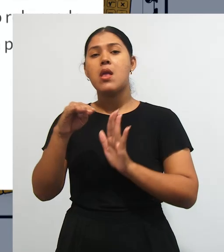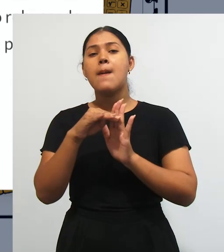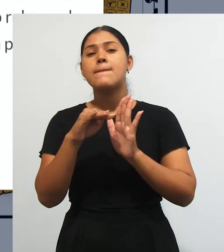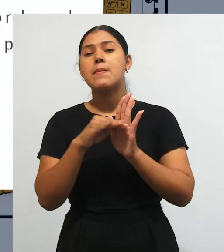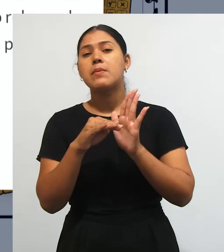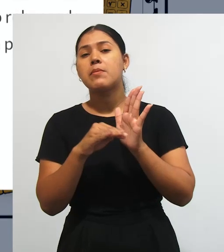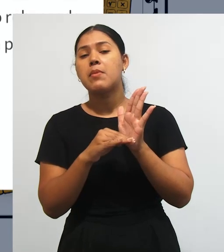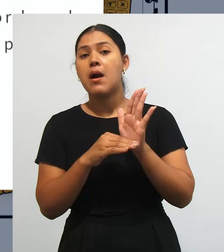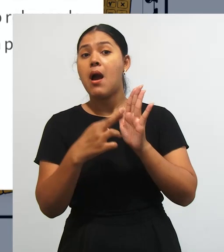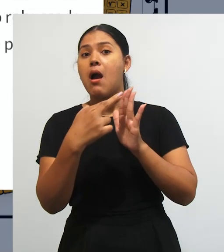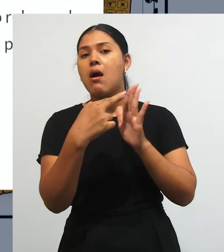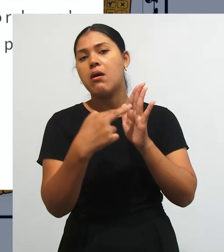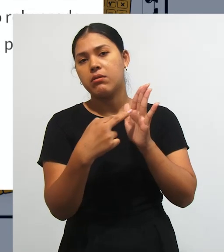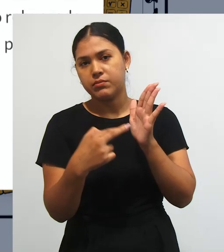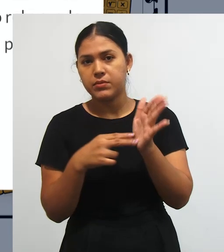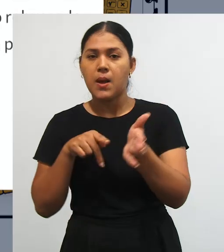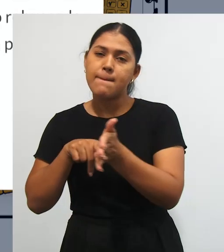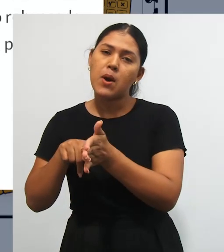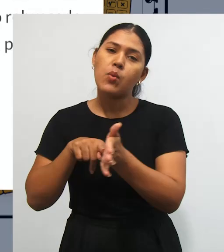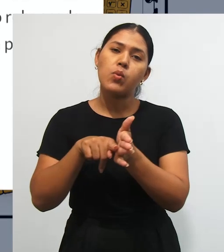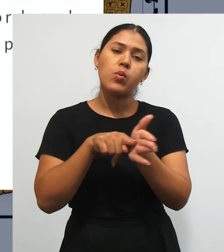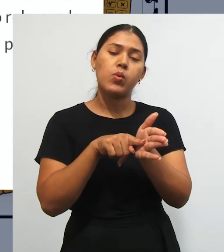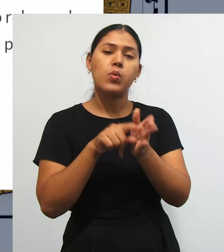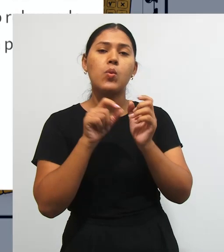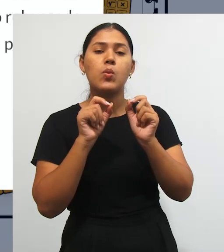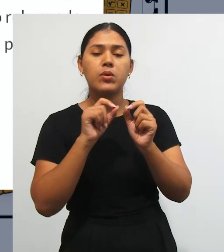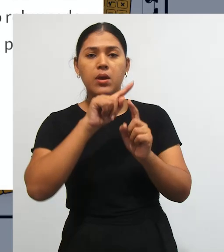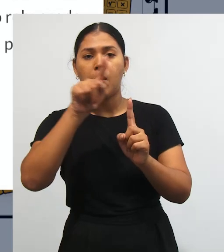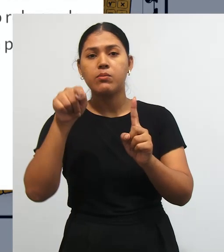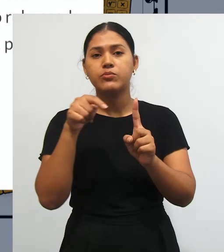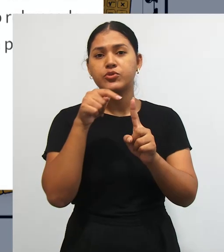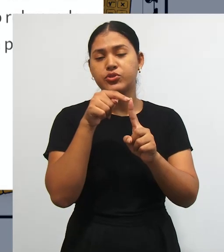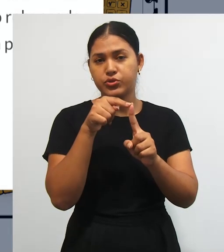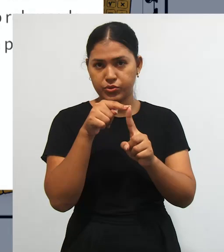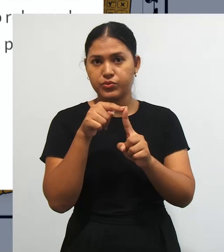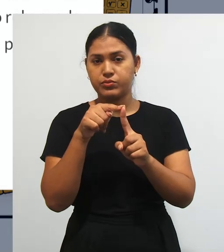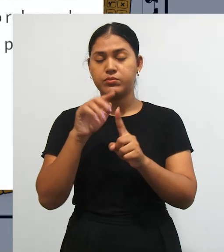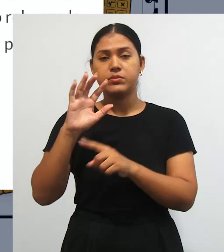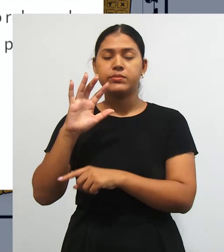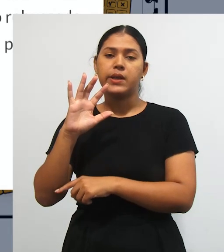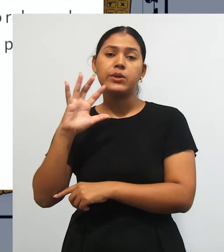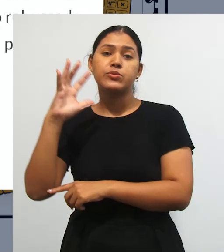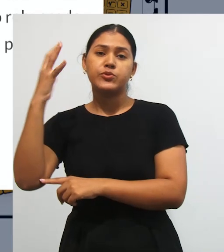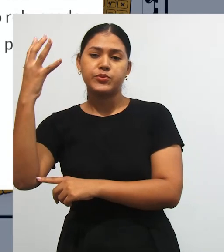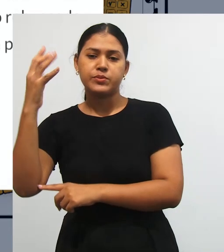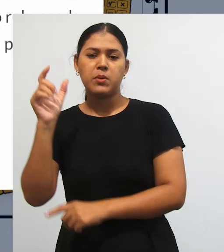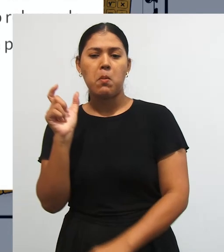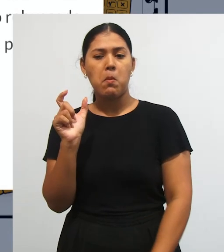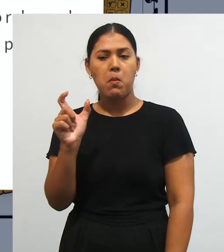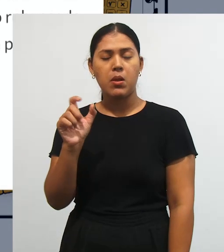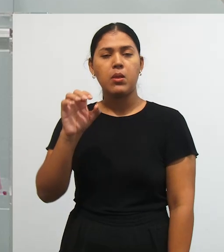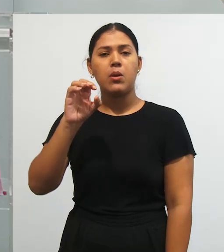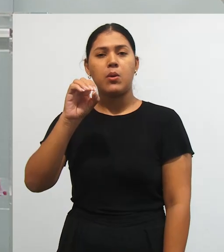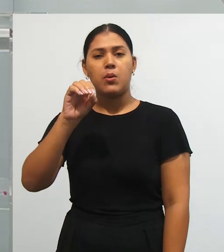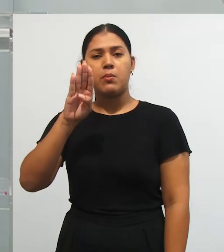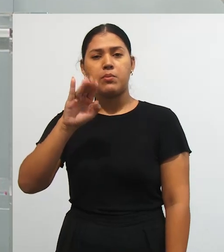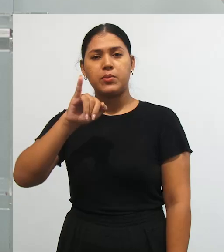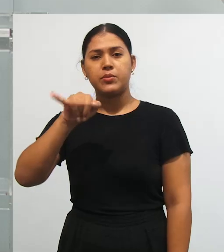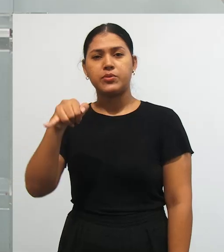rigorosidade metódica, com que devem se aproximar dos objetos cognoscíveis. O que é objetos cognoscíveis?